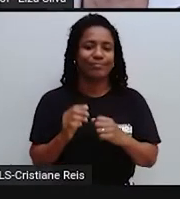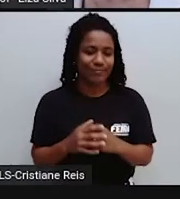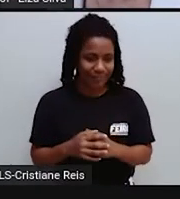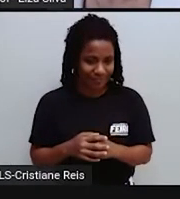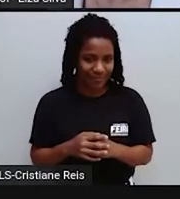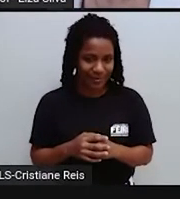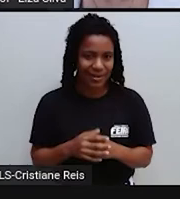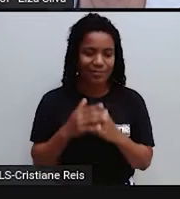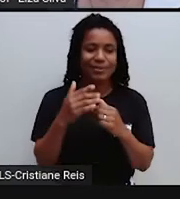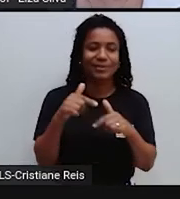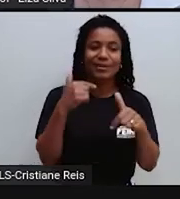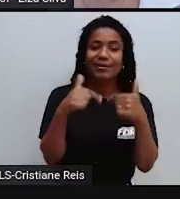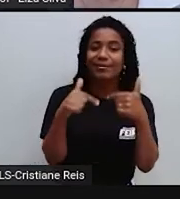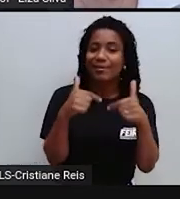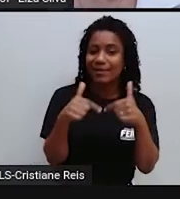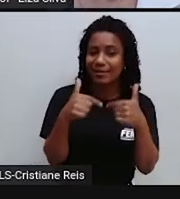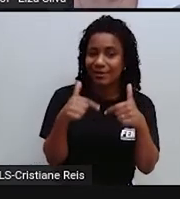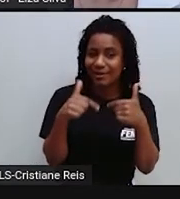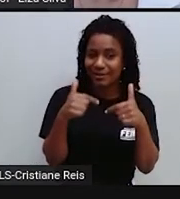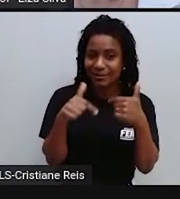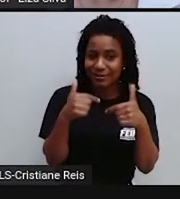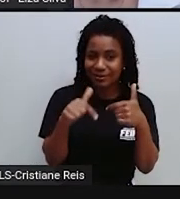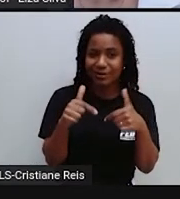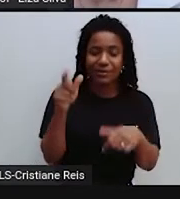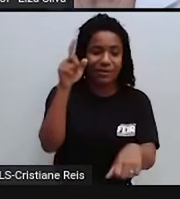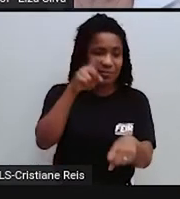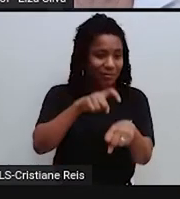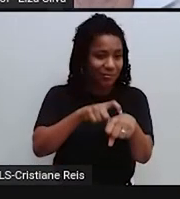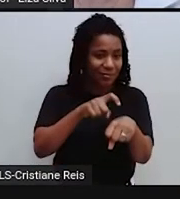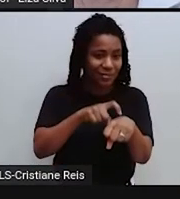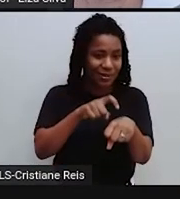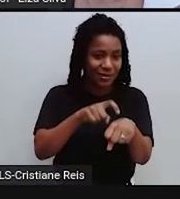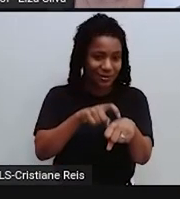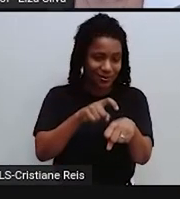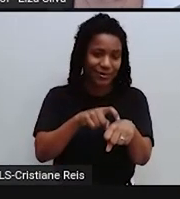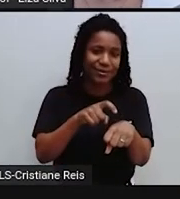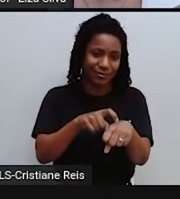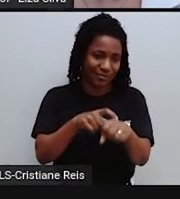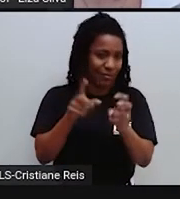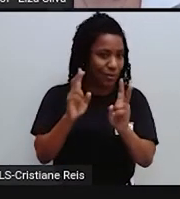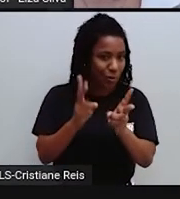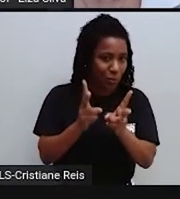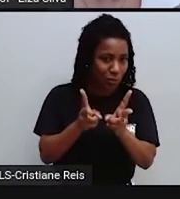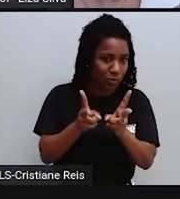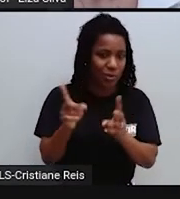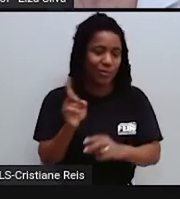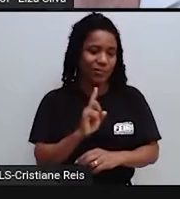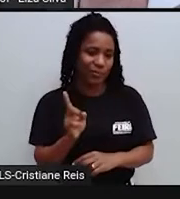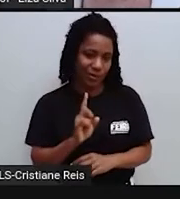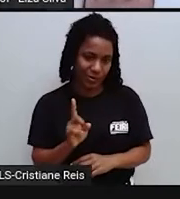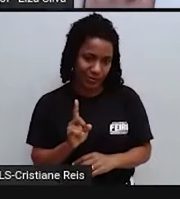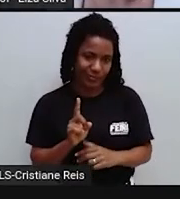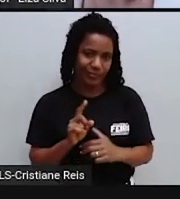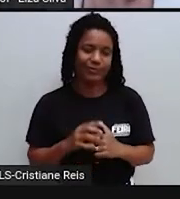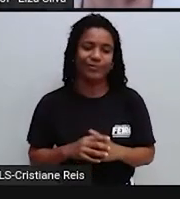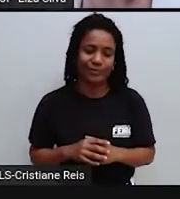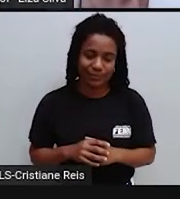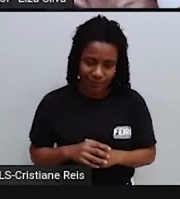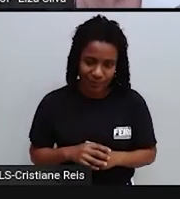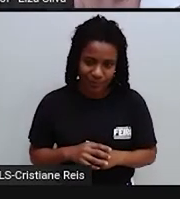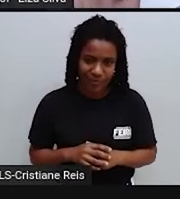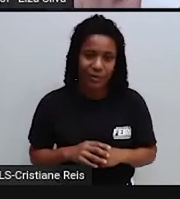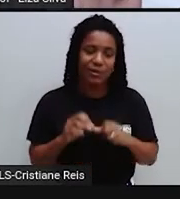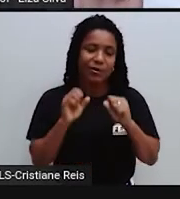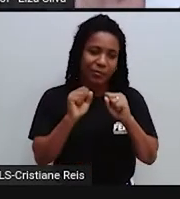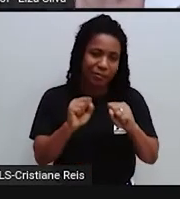essa ação ainda vai durar um período de tempo, mas não será permanente, ok? Então, nesta situação,